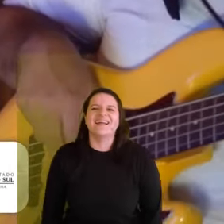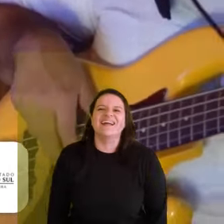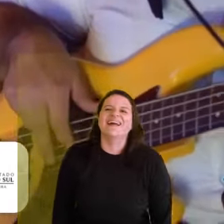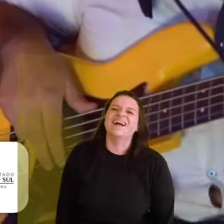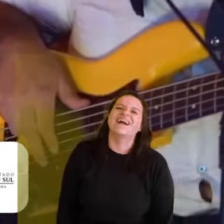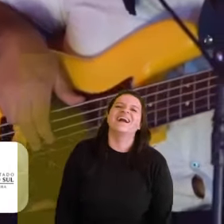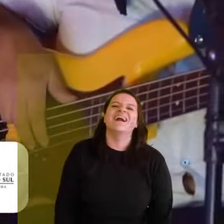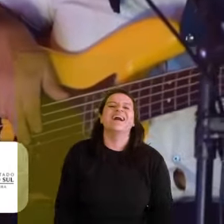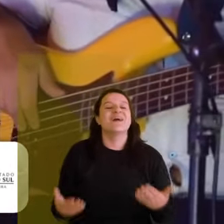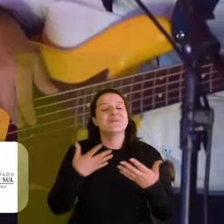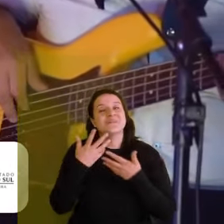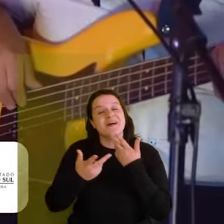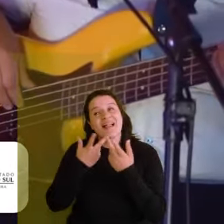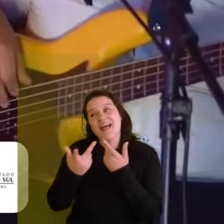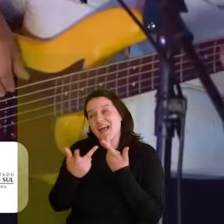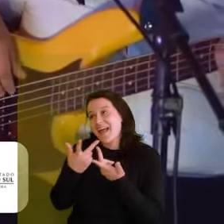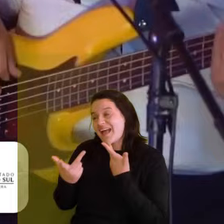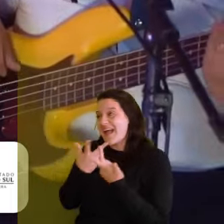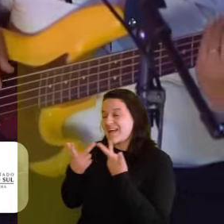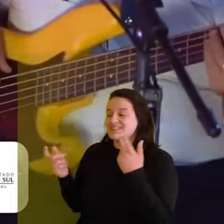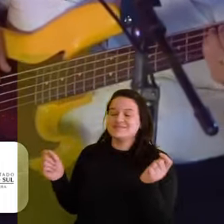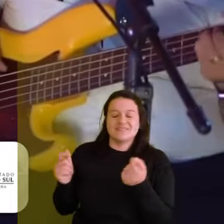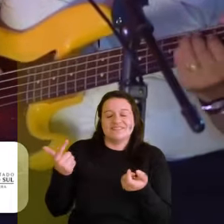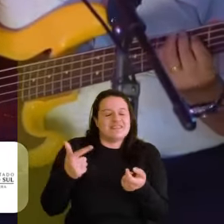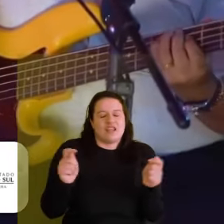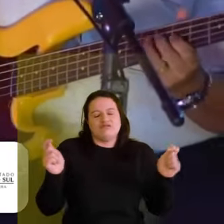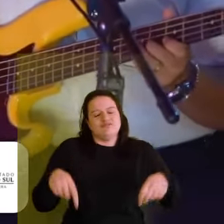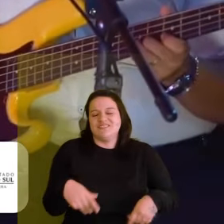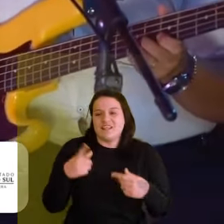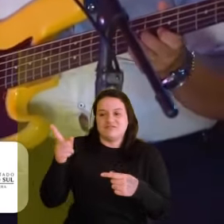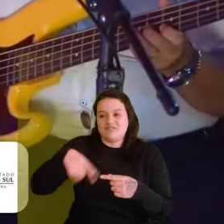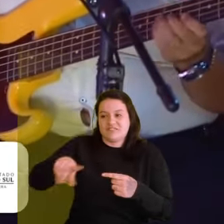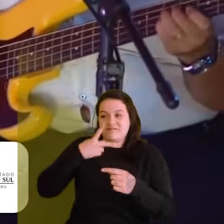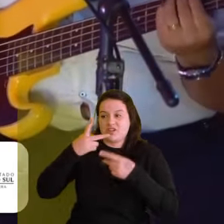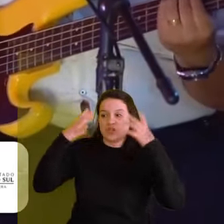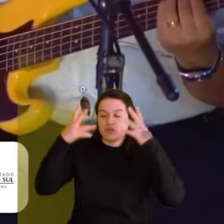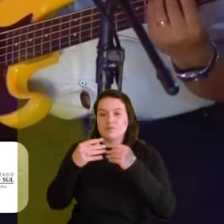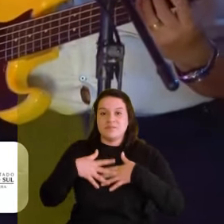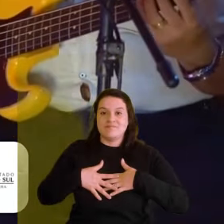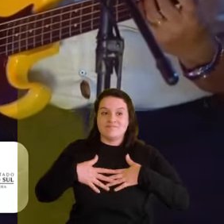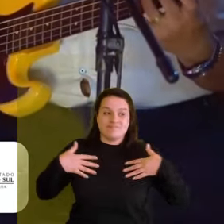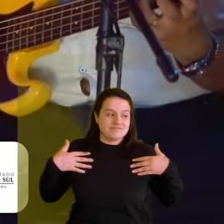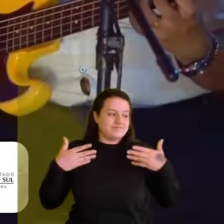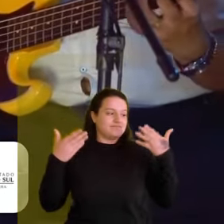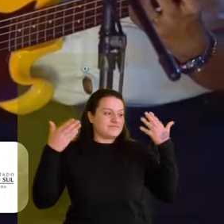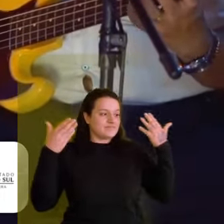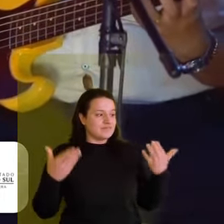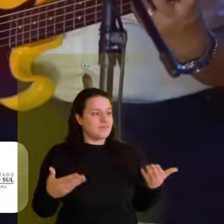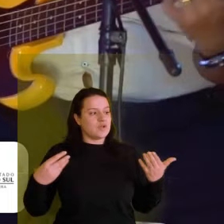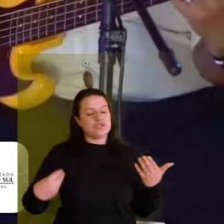Palavras são poucas, né? Vocês já falaram tudo. Satisfação imensa por estar aqui juntamente com os